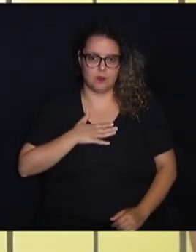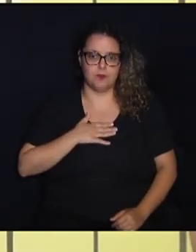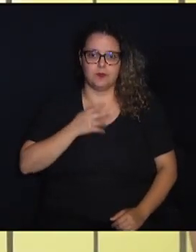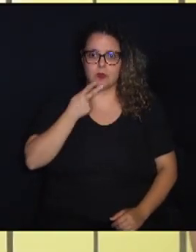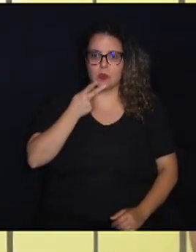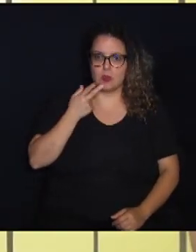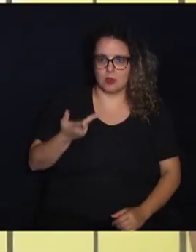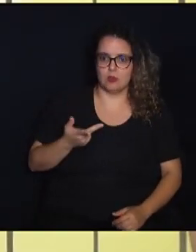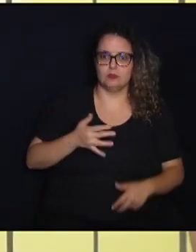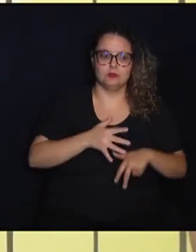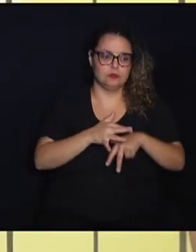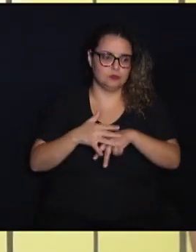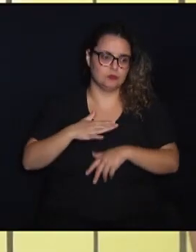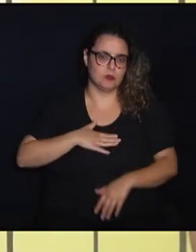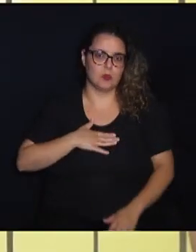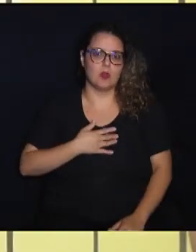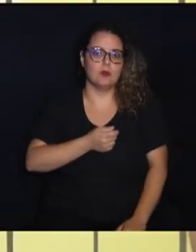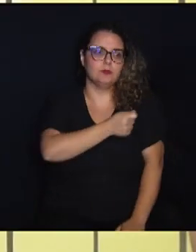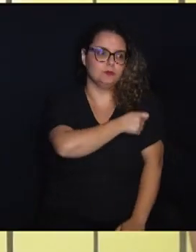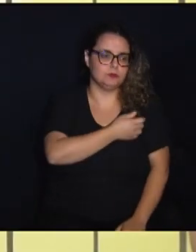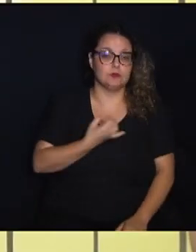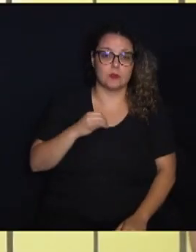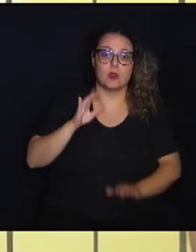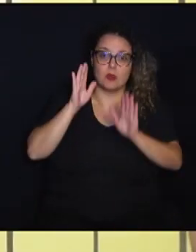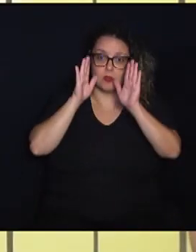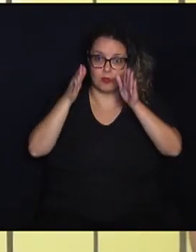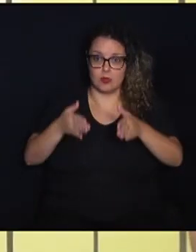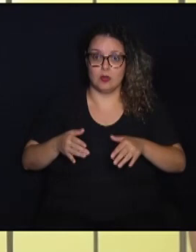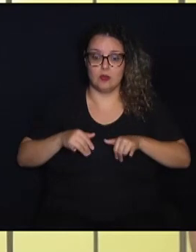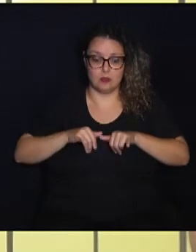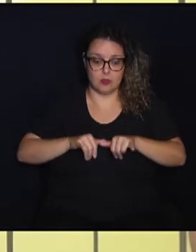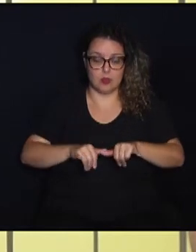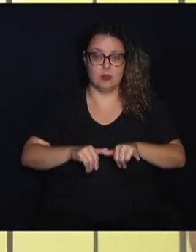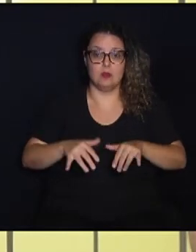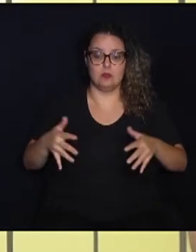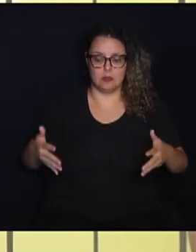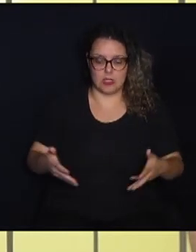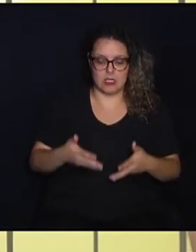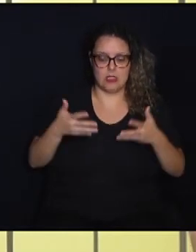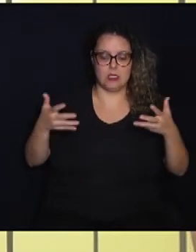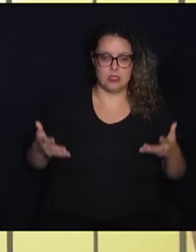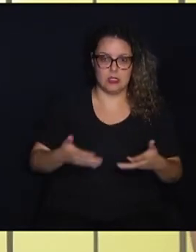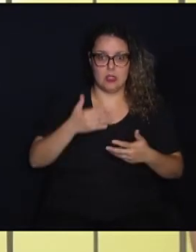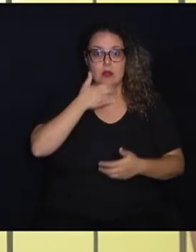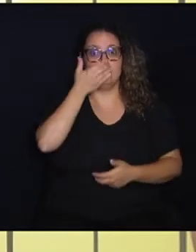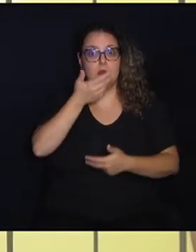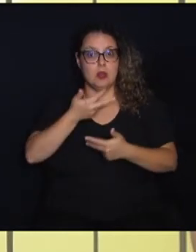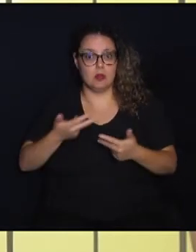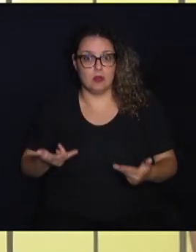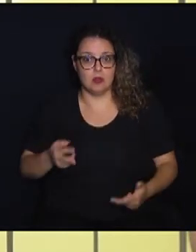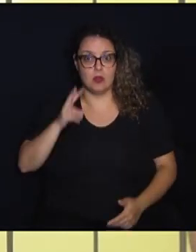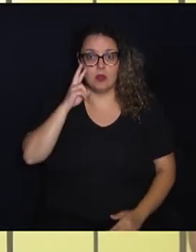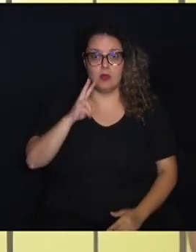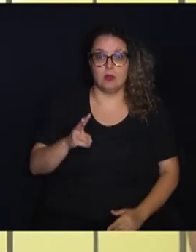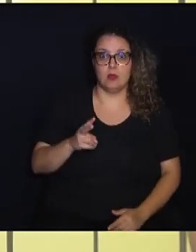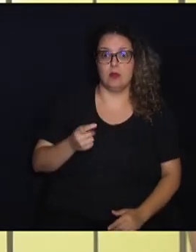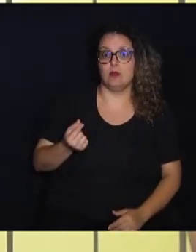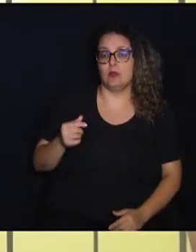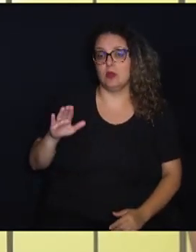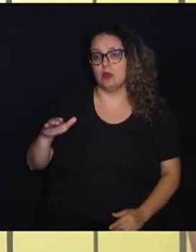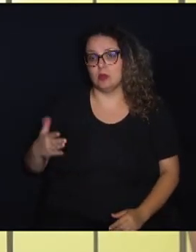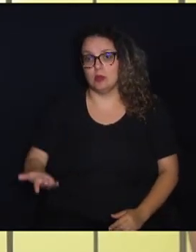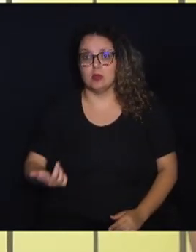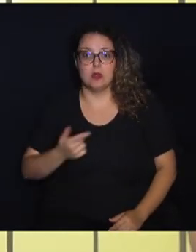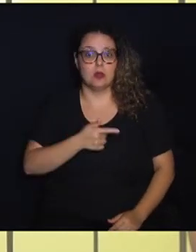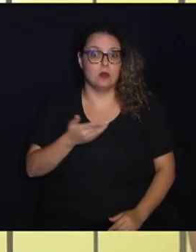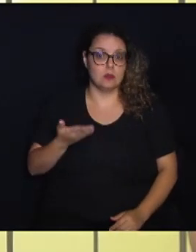pacientes, os meus alunos. Se você focar no mercado, em uma salada, numa fruta, você vê lá o que está na promoção daquela